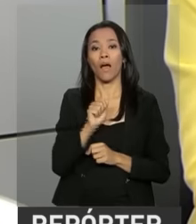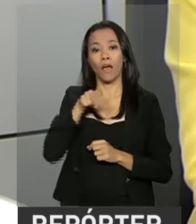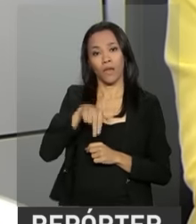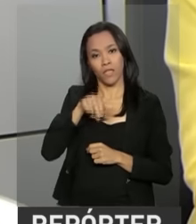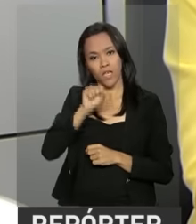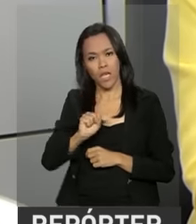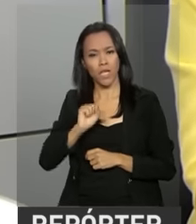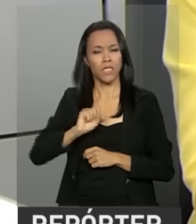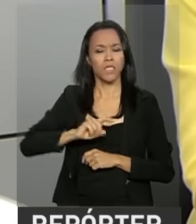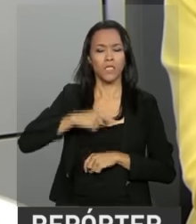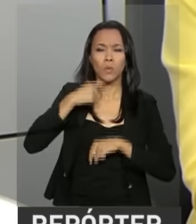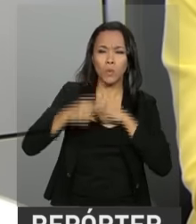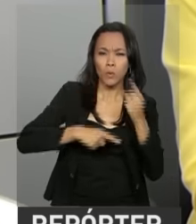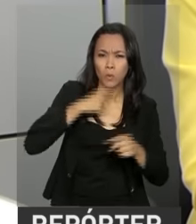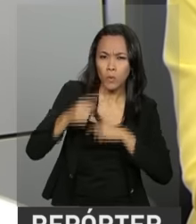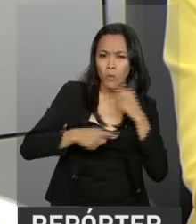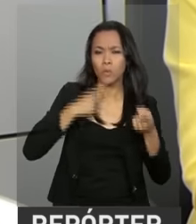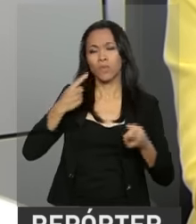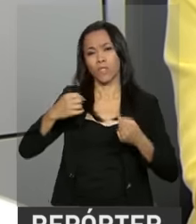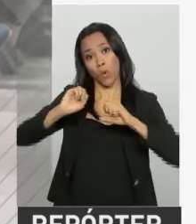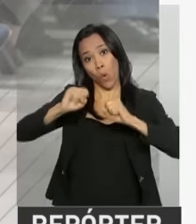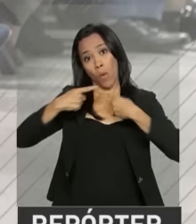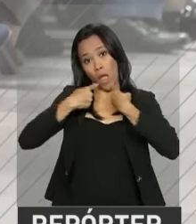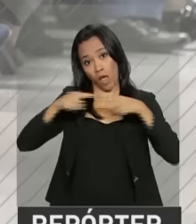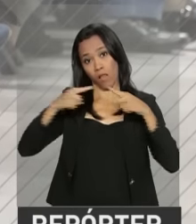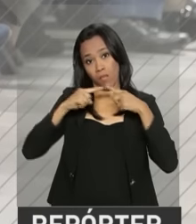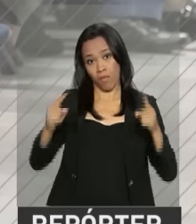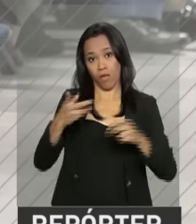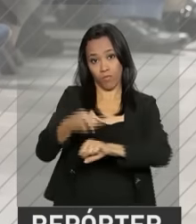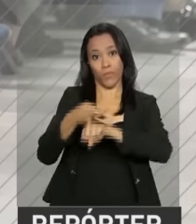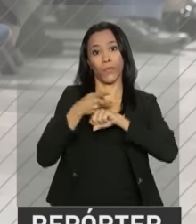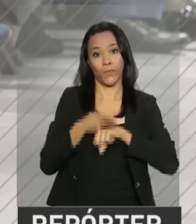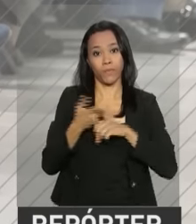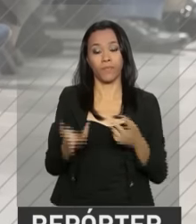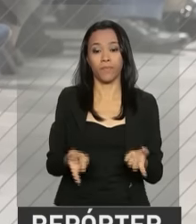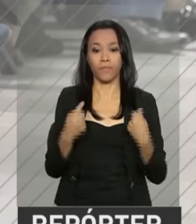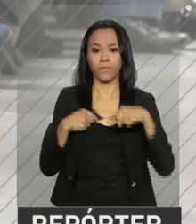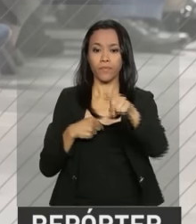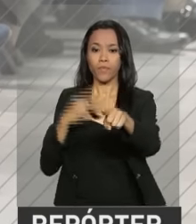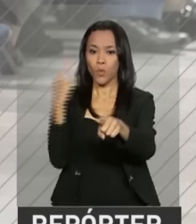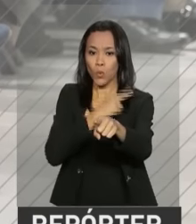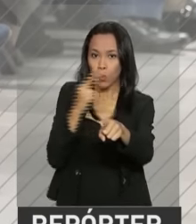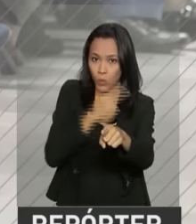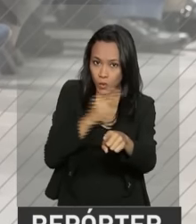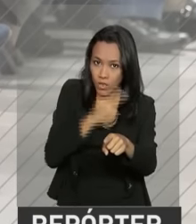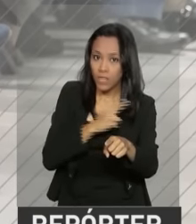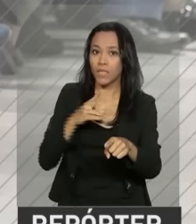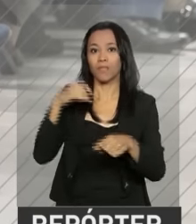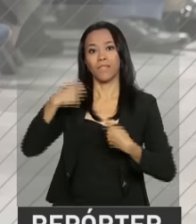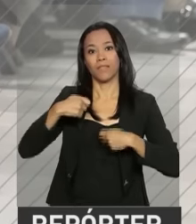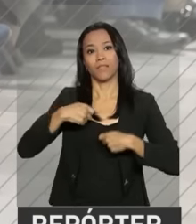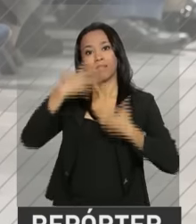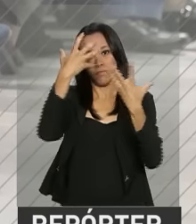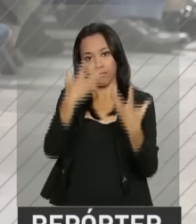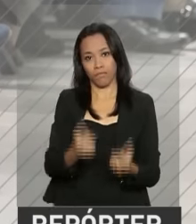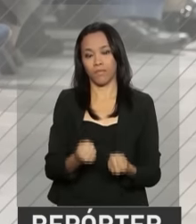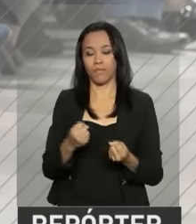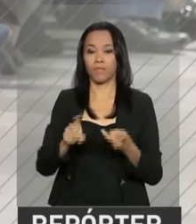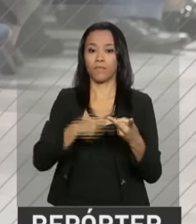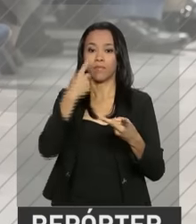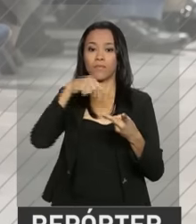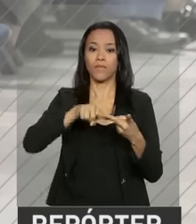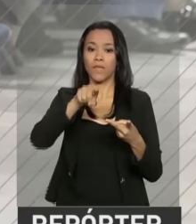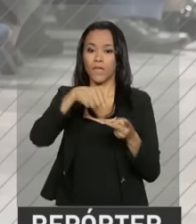tirar dúvidas ou para fazer reclamações urgências e emergências devem ser atendidas imediatamente exames de